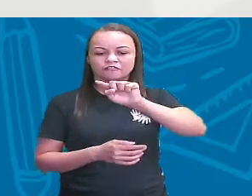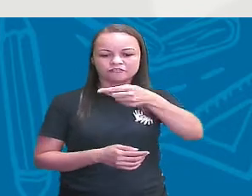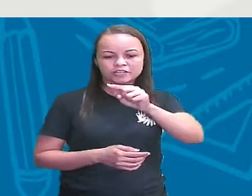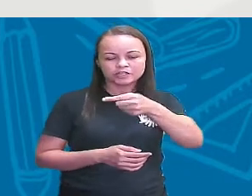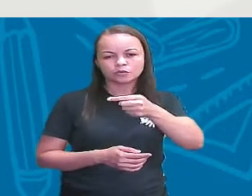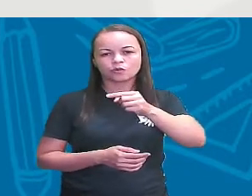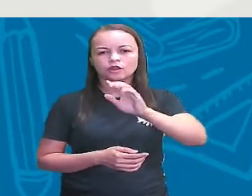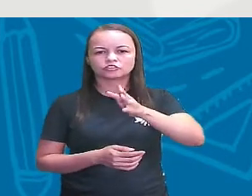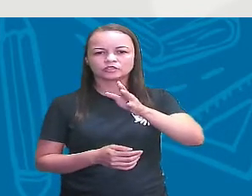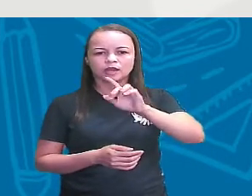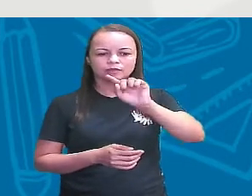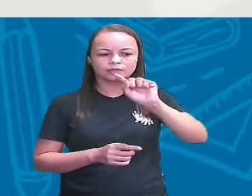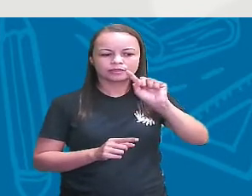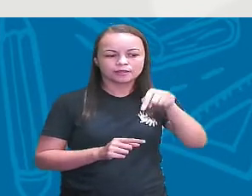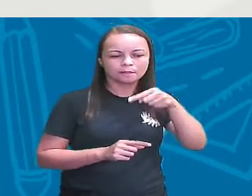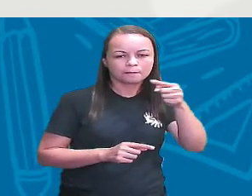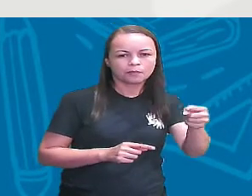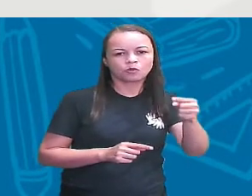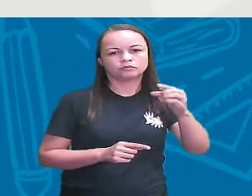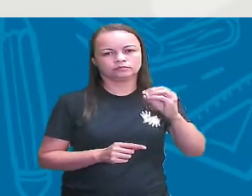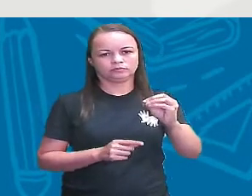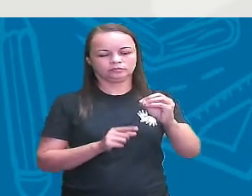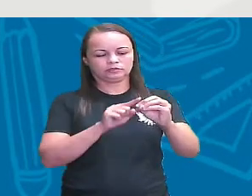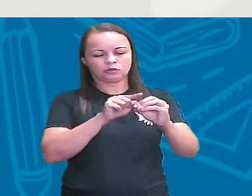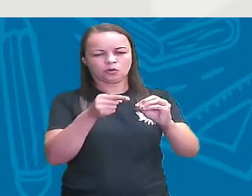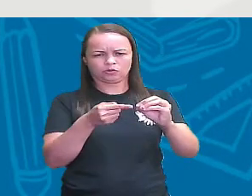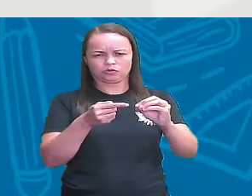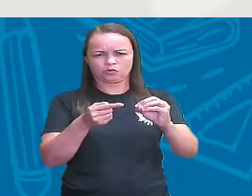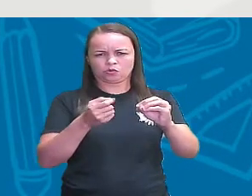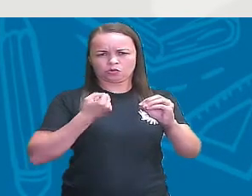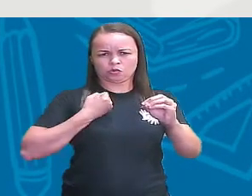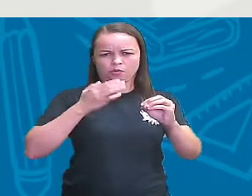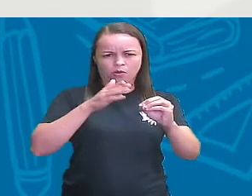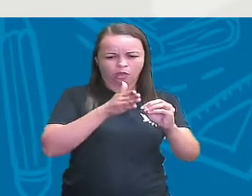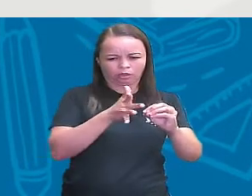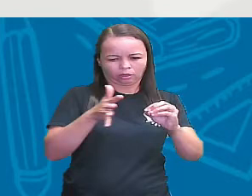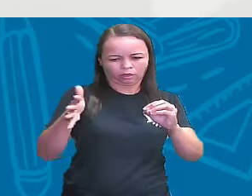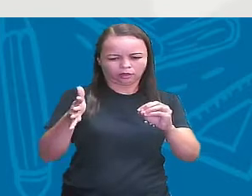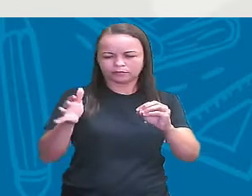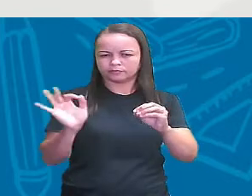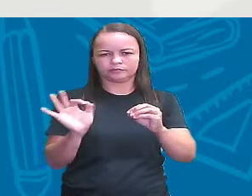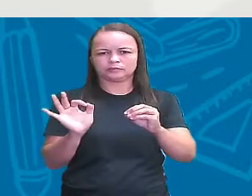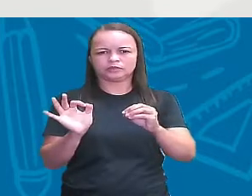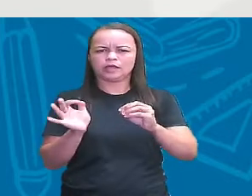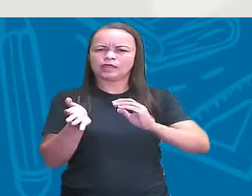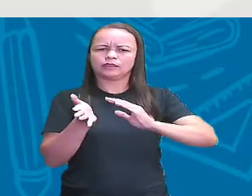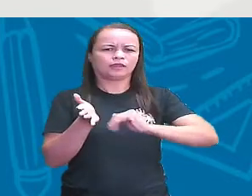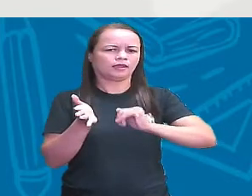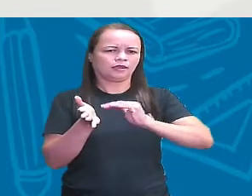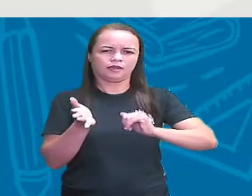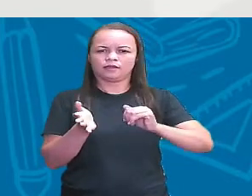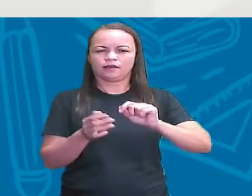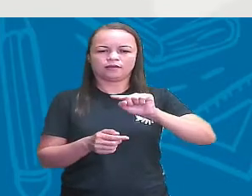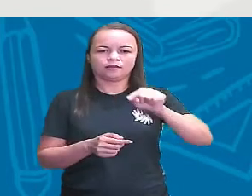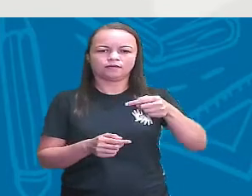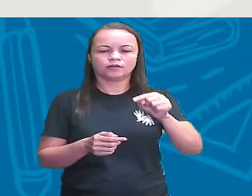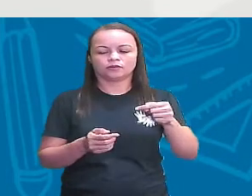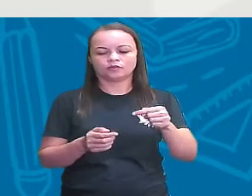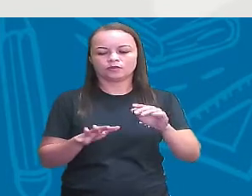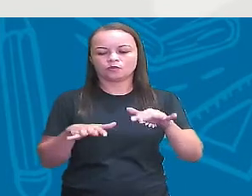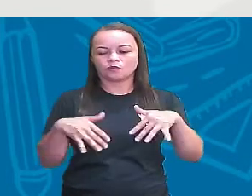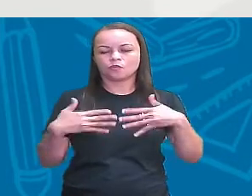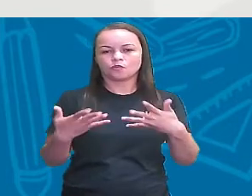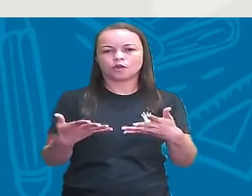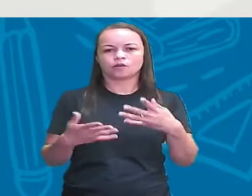Como não tem nenhum número após o zero, eu posso tirar a vírgula. E aí, qual